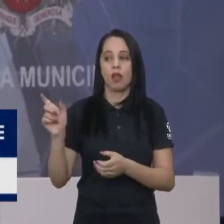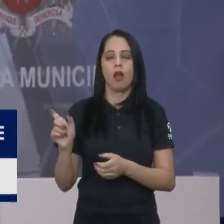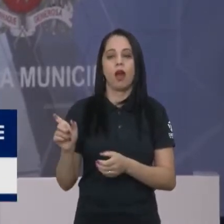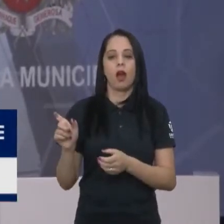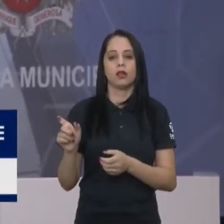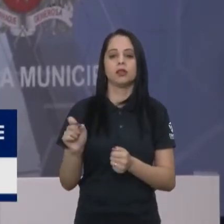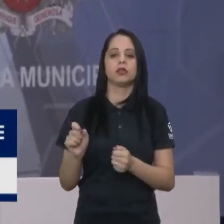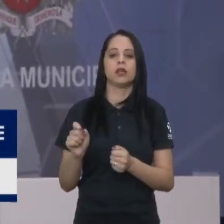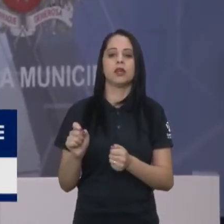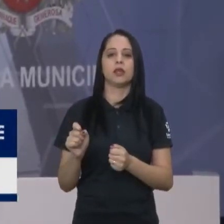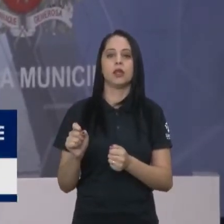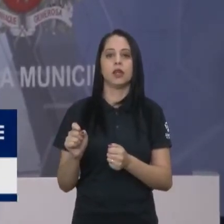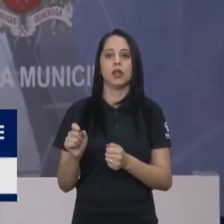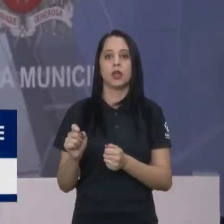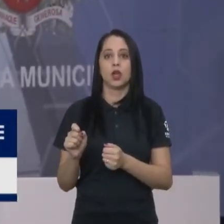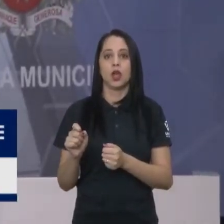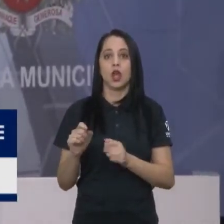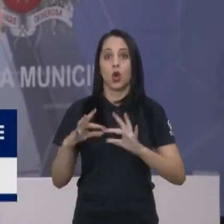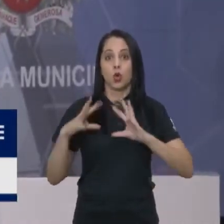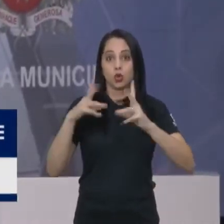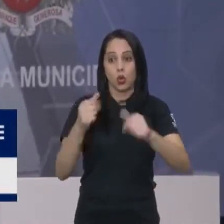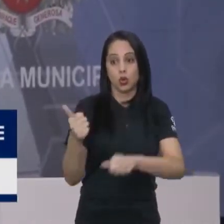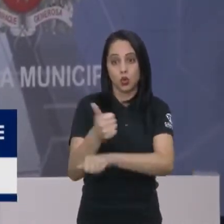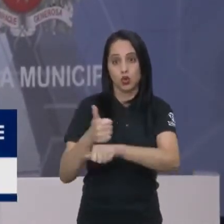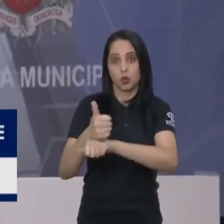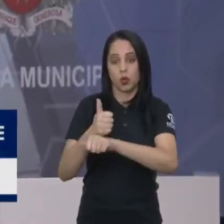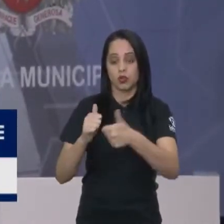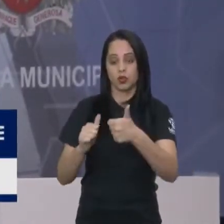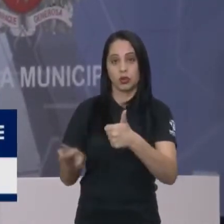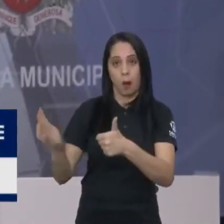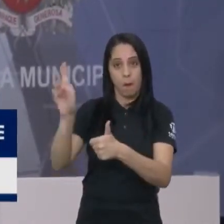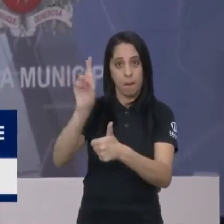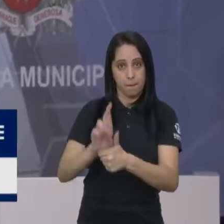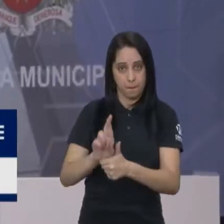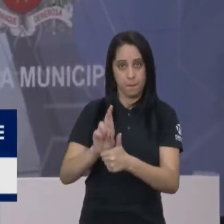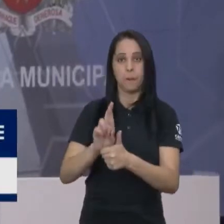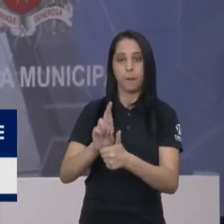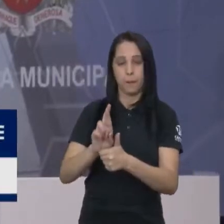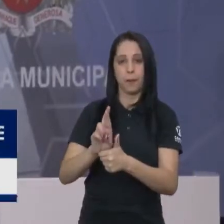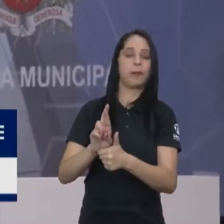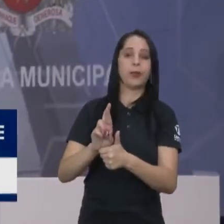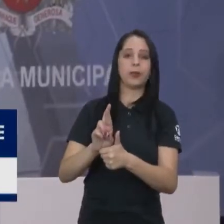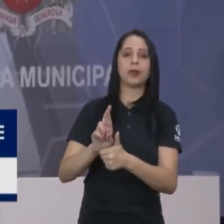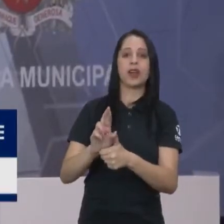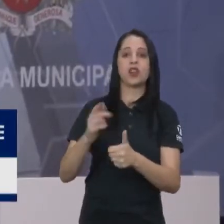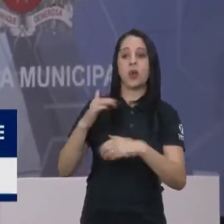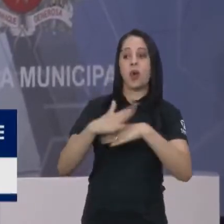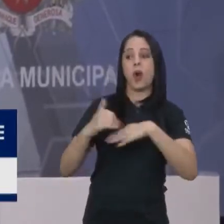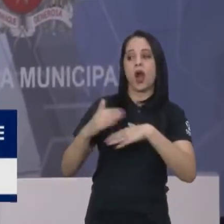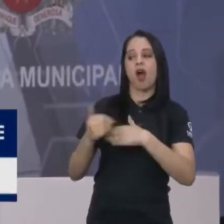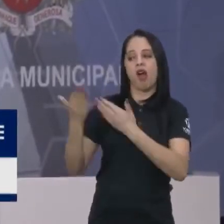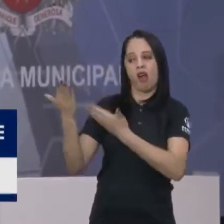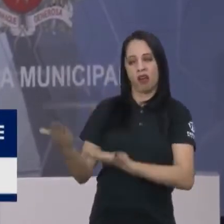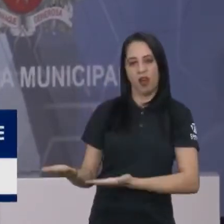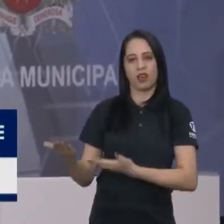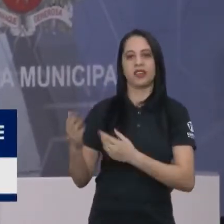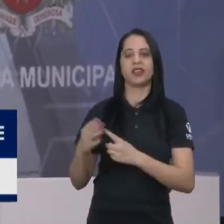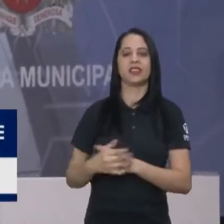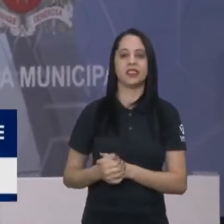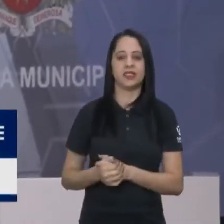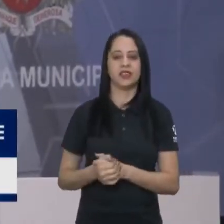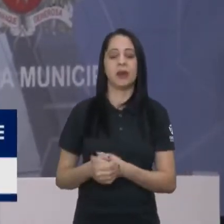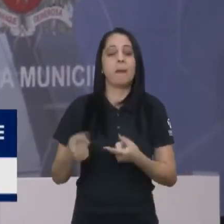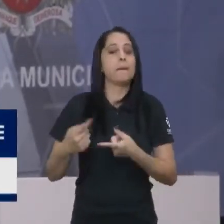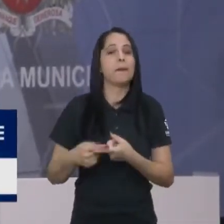novos procuradores têm para com ele, que tem vários, né? Estou vendo vários aqui, estou vendo o Ronaldo ali, não tinha visto o Ronaldo antes, o carinho que tem,